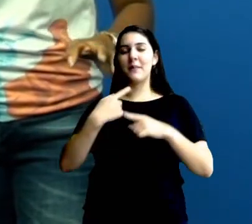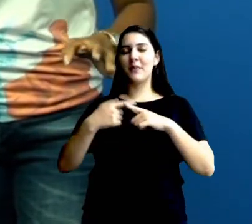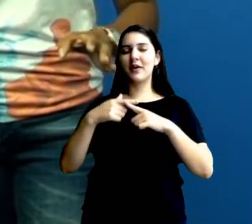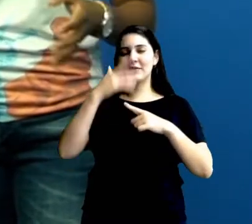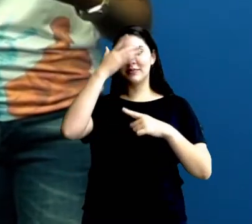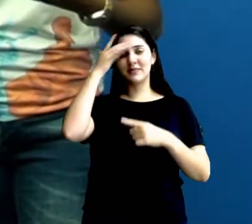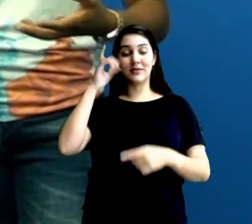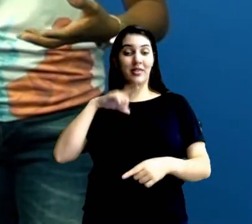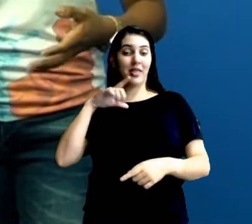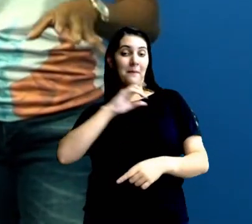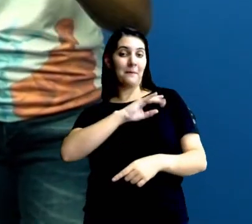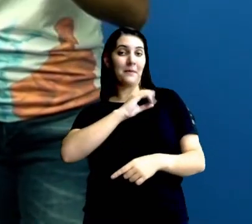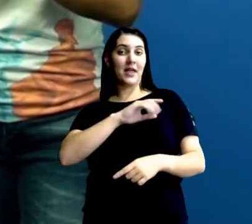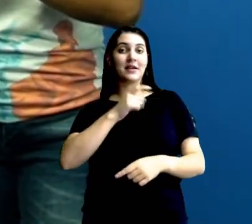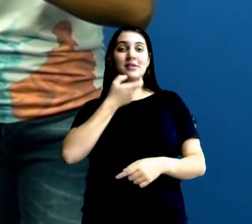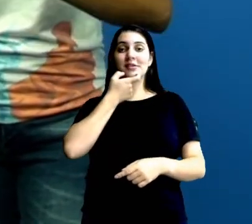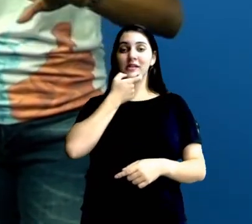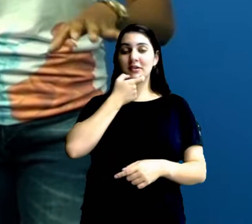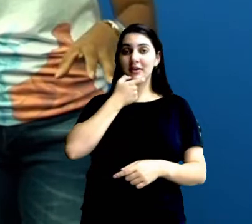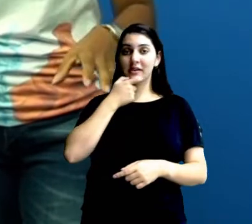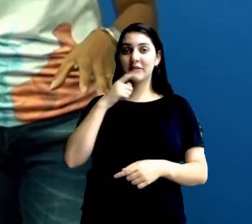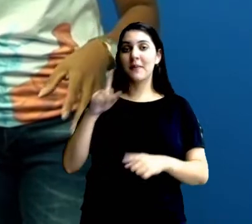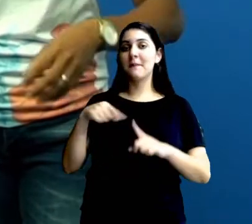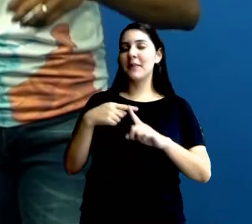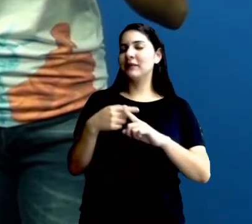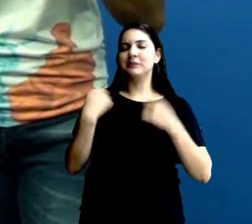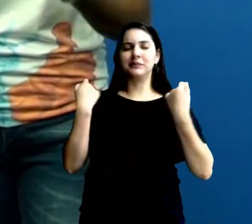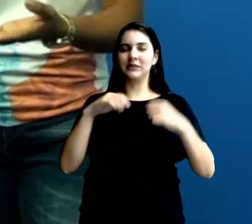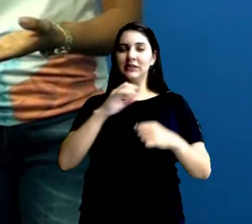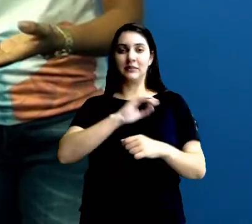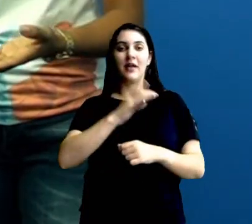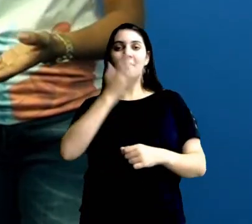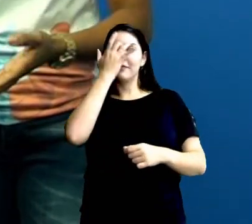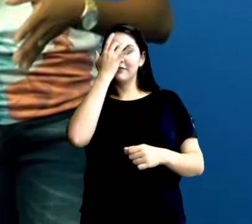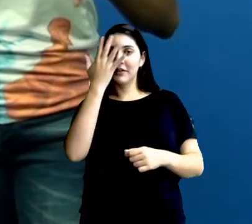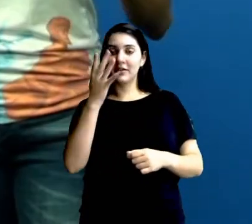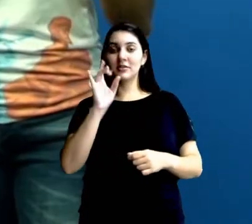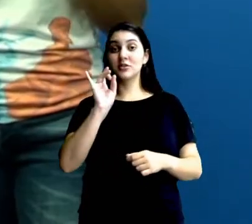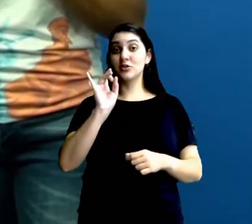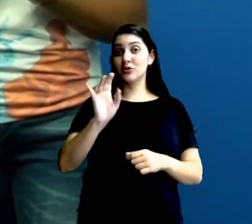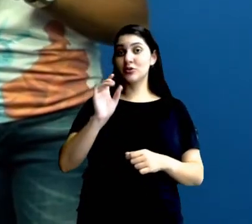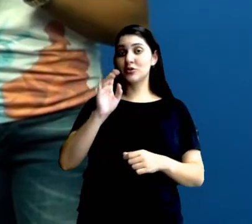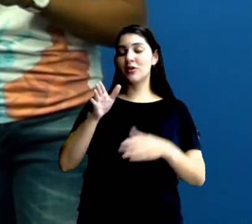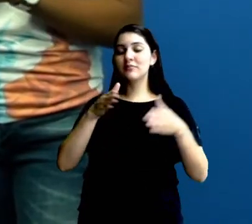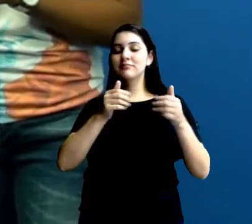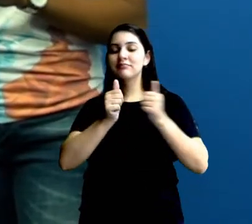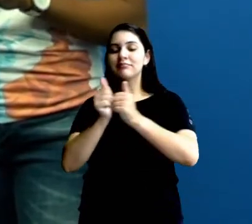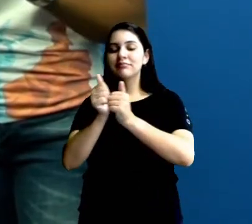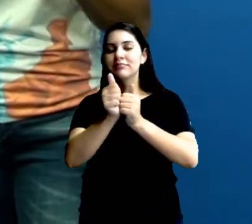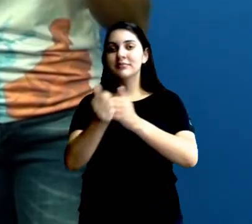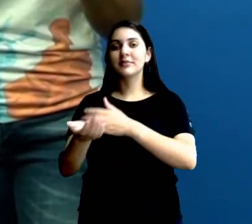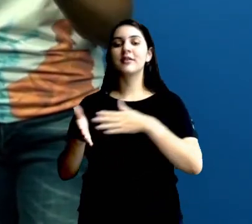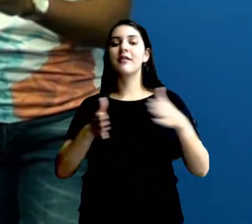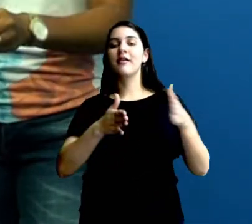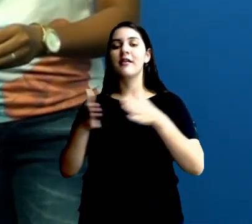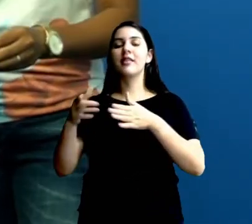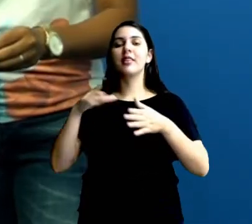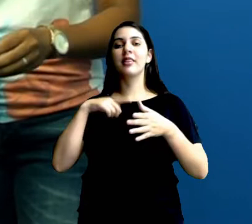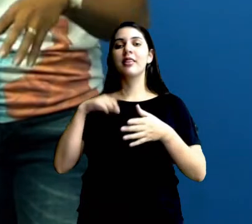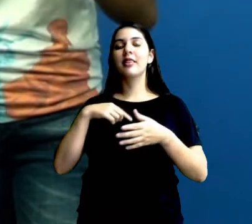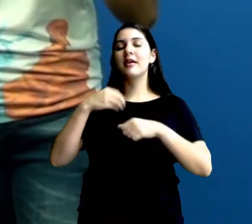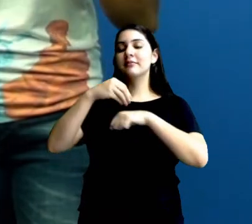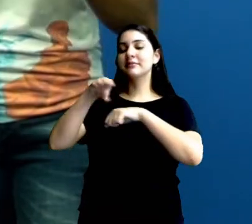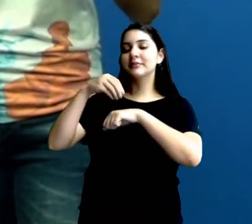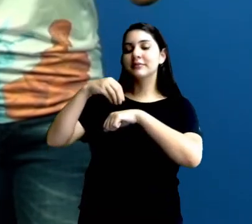muita gente tem medo da língua inglesa, mas não tem medo nenhum, é super fácil, é só você seguir caminhos, colocar